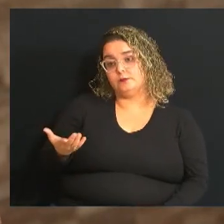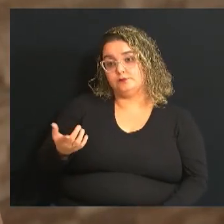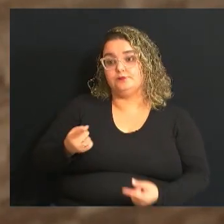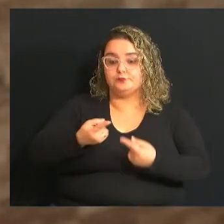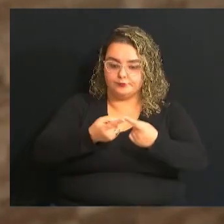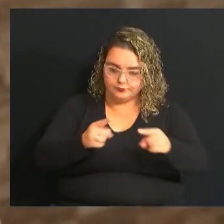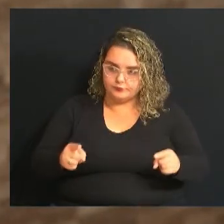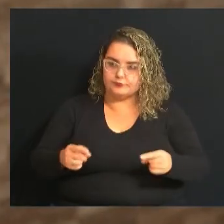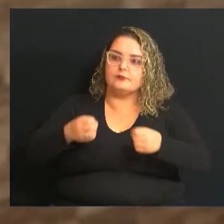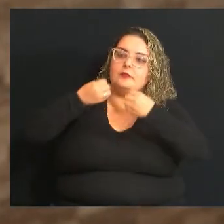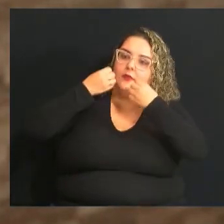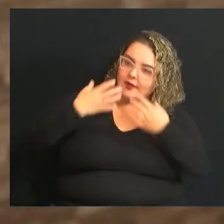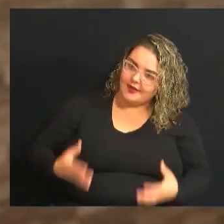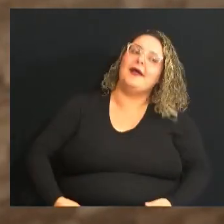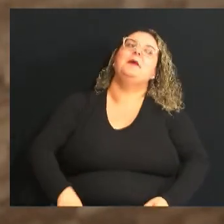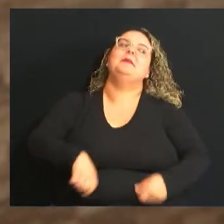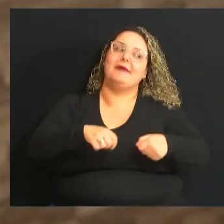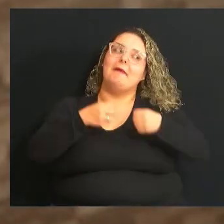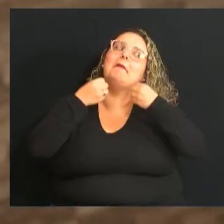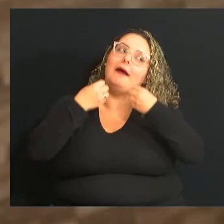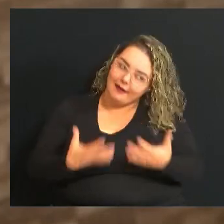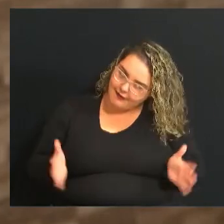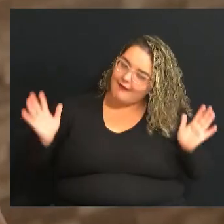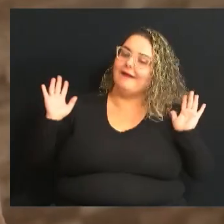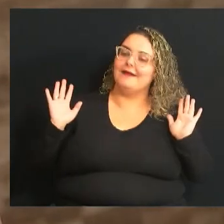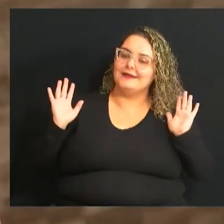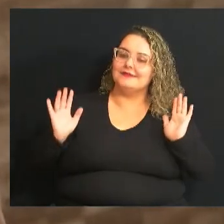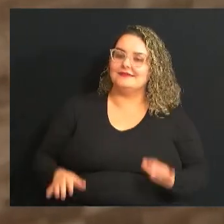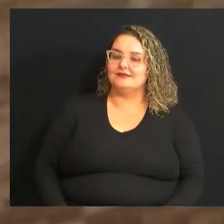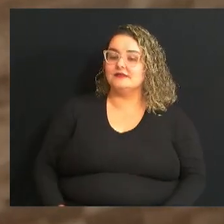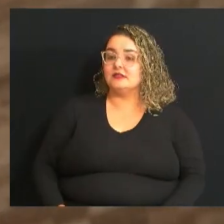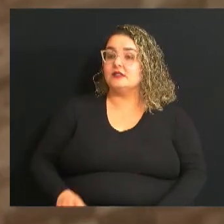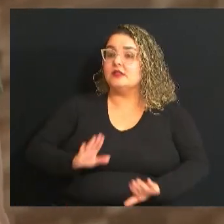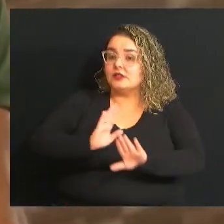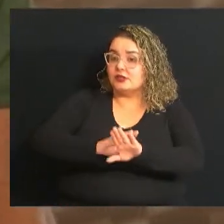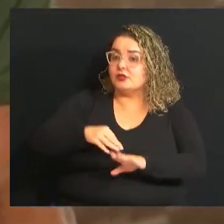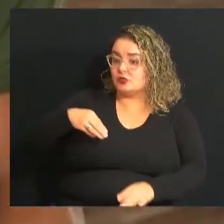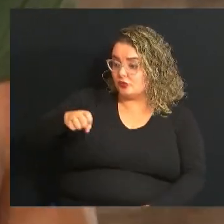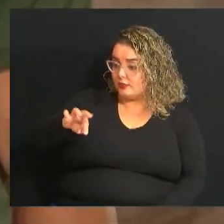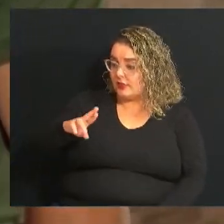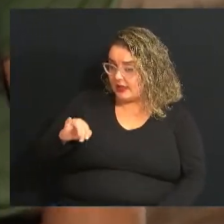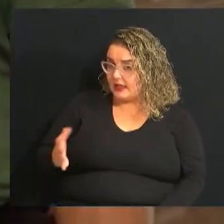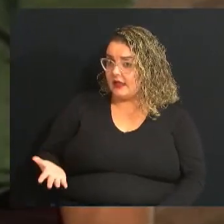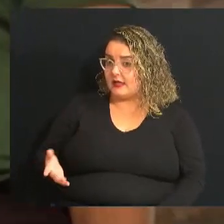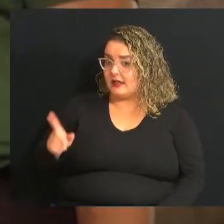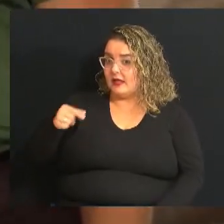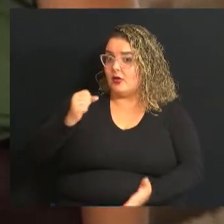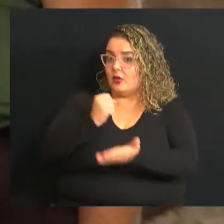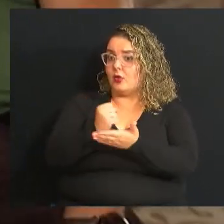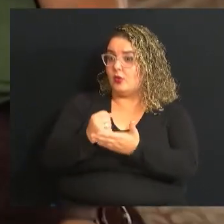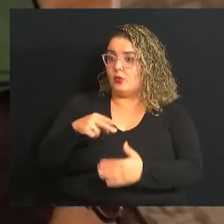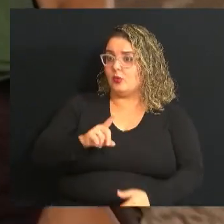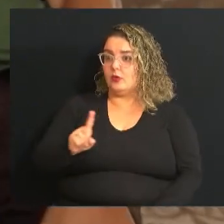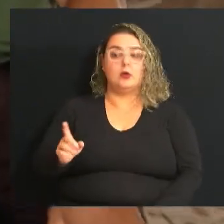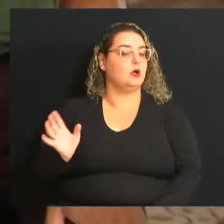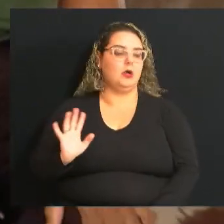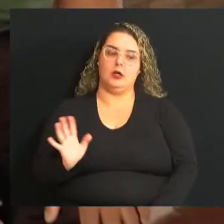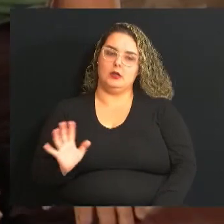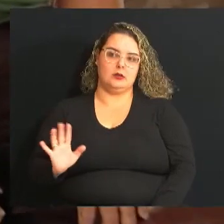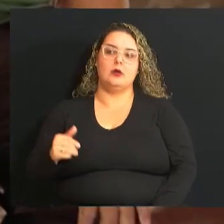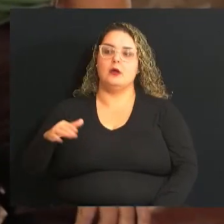moral devido ao atraso na entrega. E falando aí em não receber o produto, né? Nesse caso, a pessoa então pode